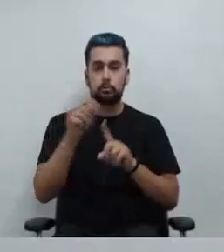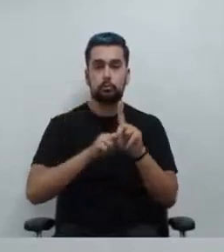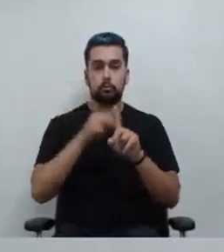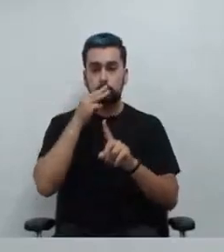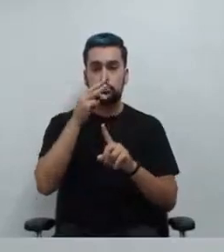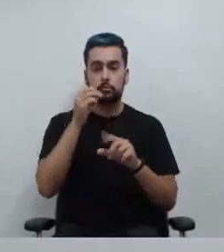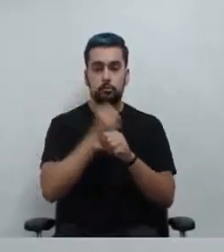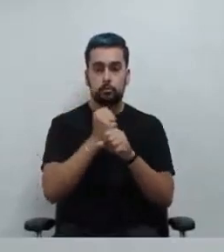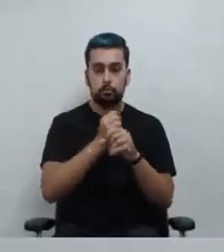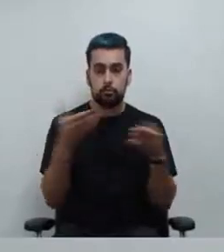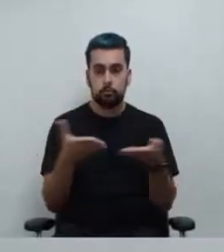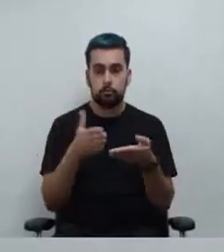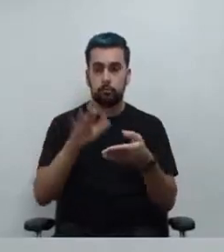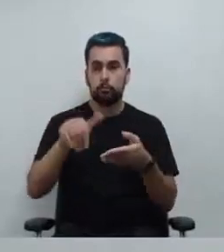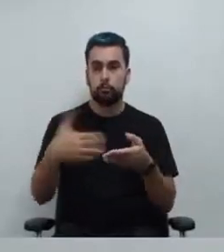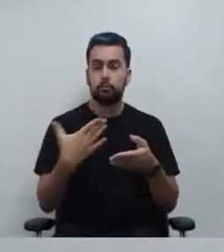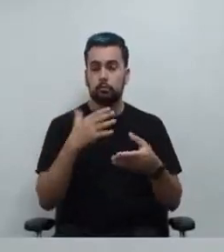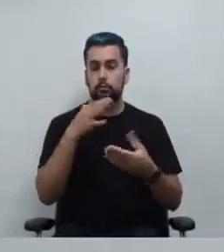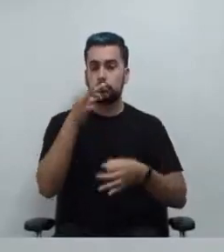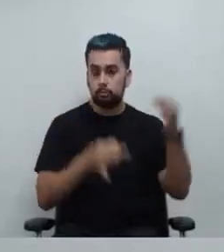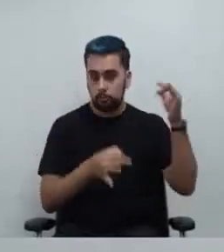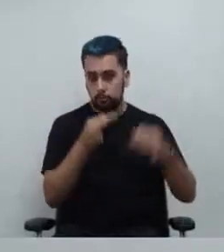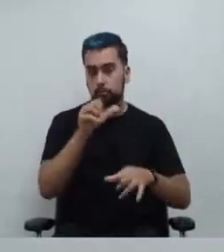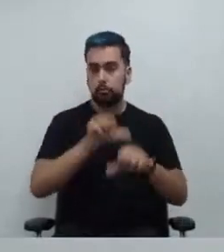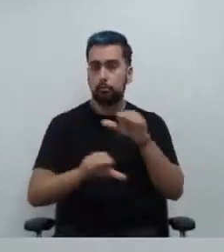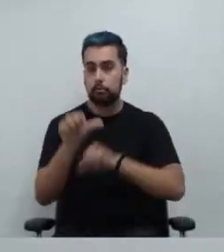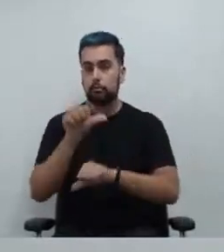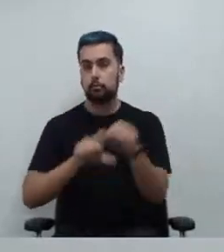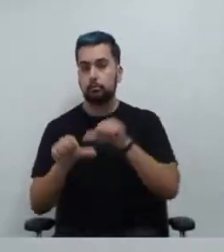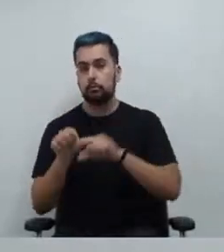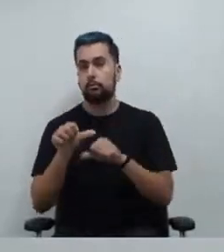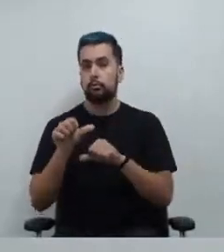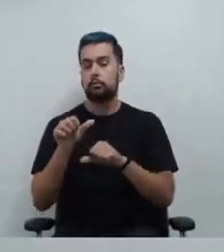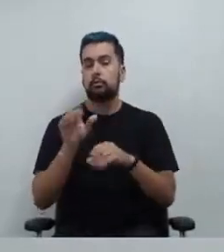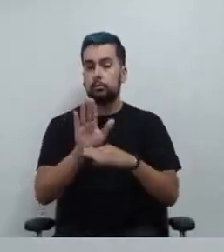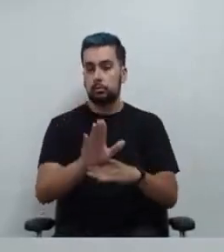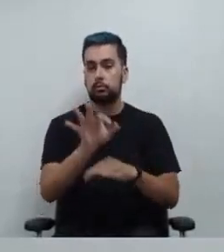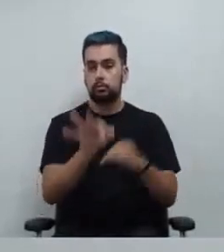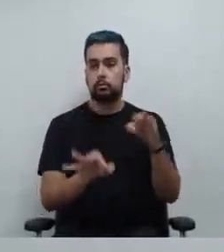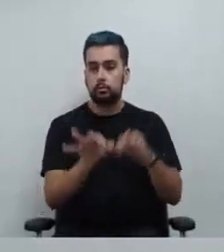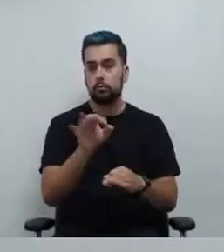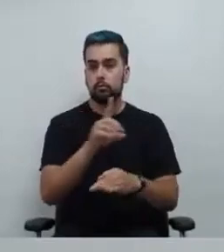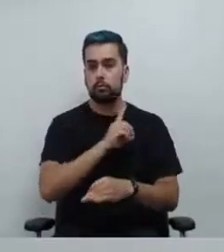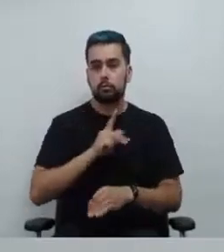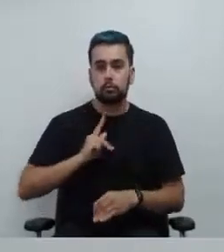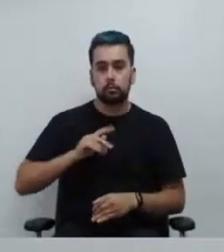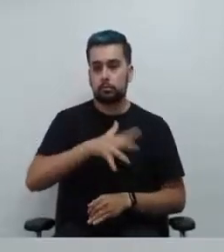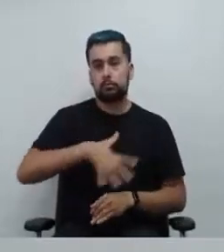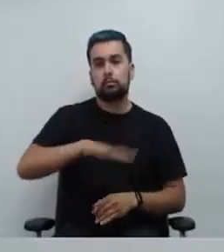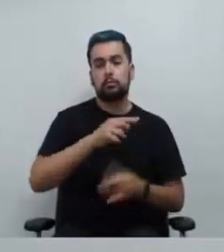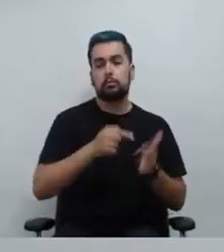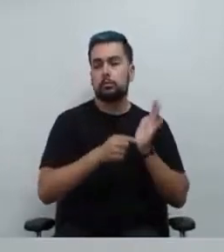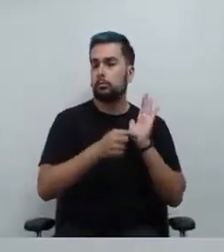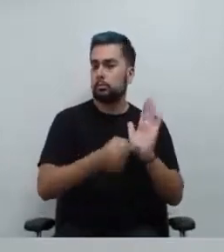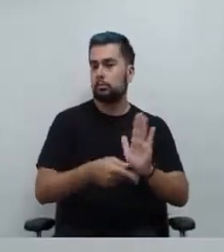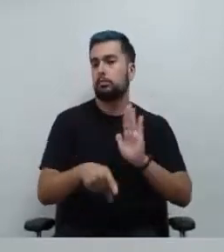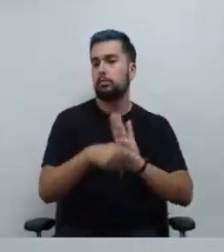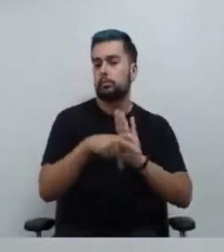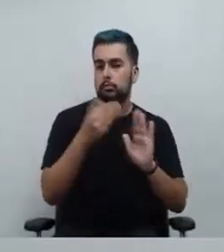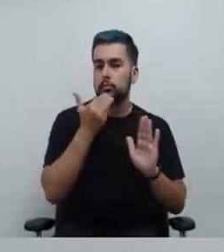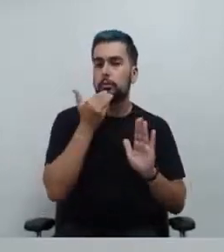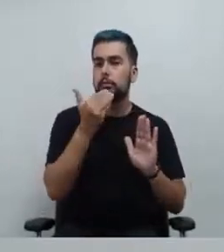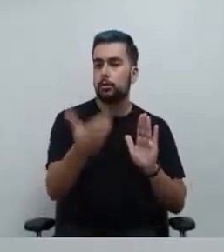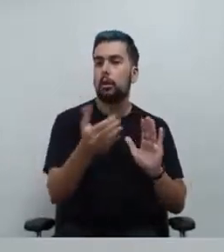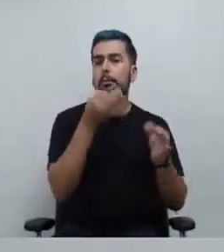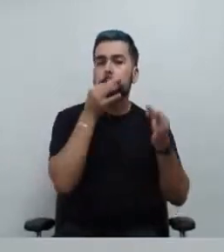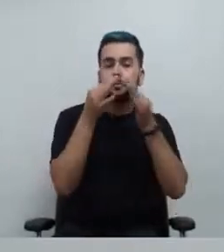2024, o julgamento foi convertido em diligência para que a assessoria jurídica da Defensoria Pública Geral apresentasse parecer acerca do pedido. No dia